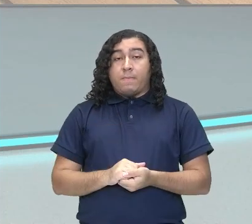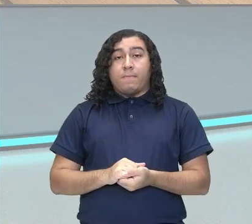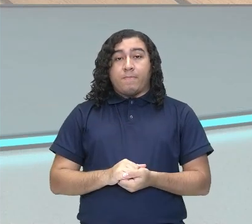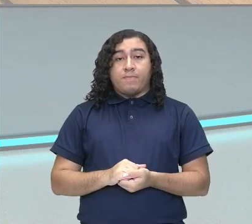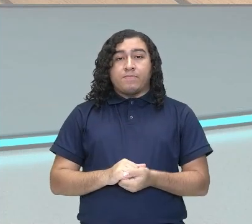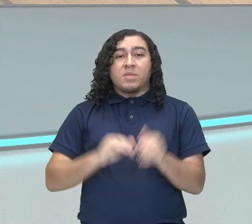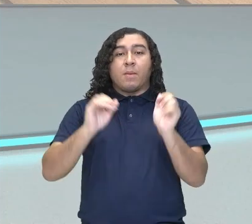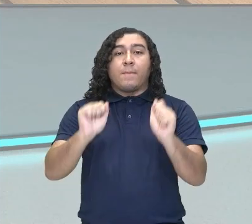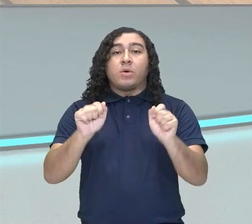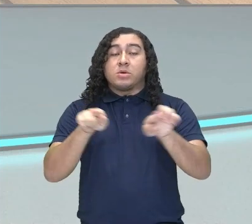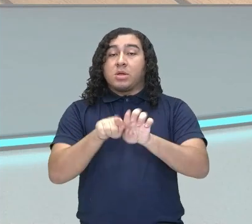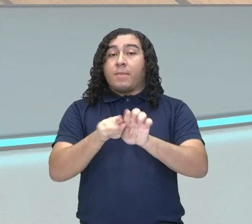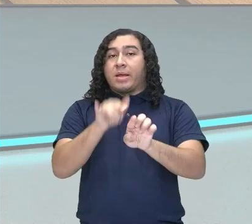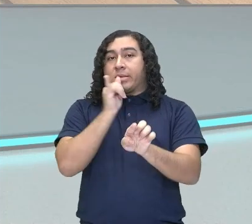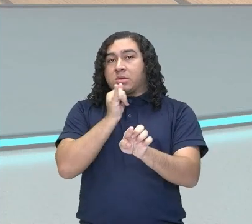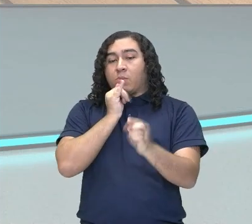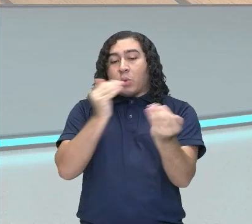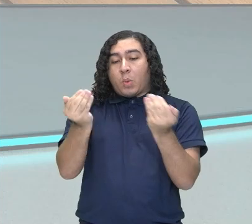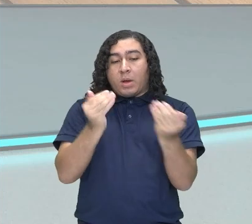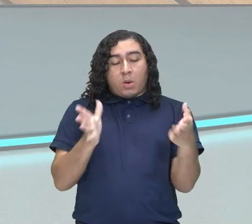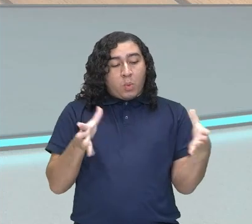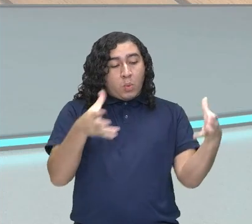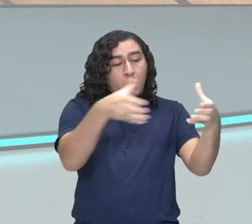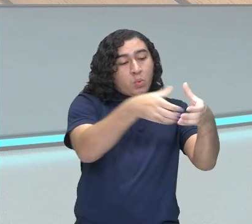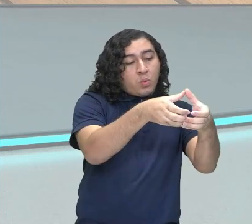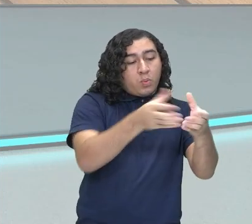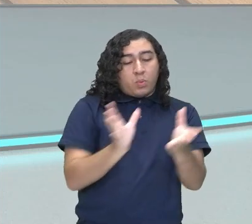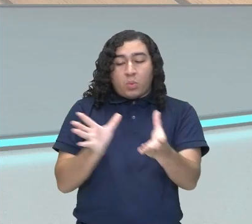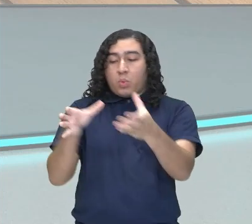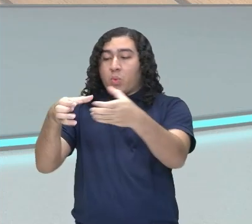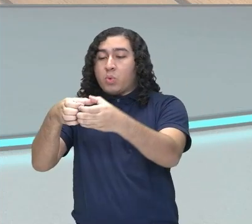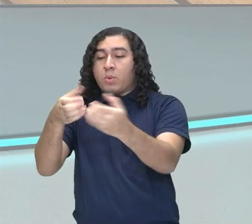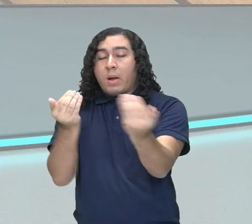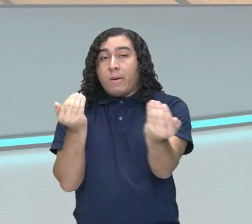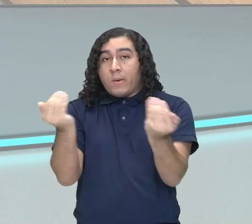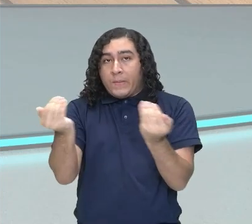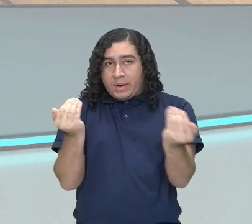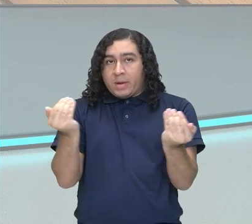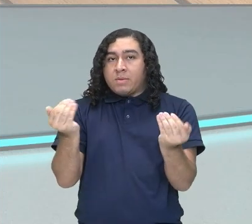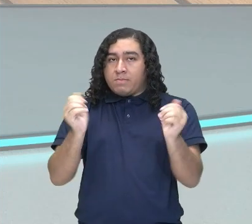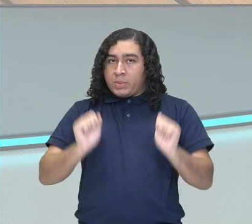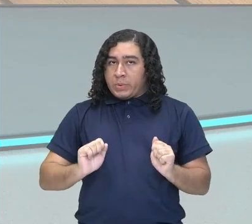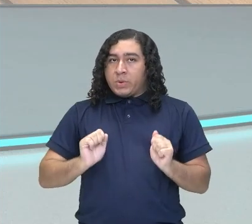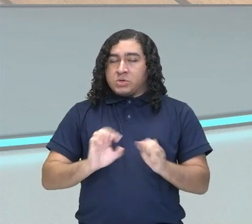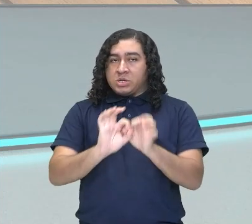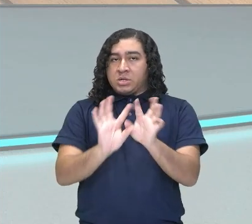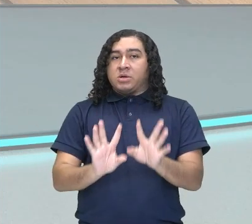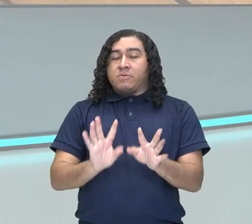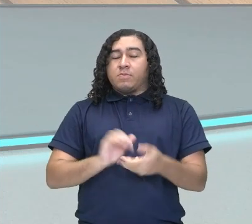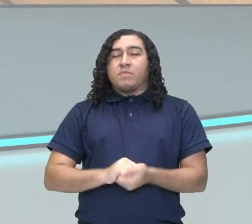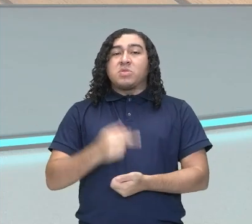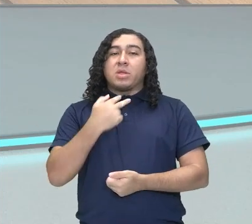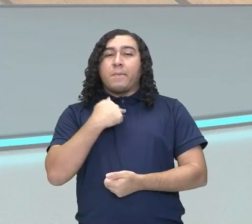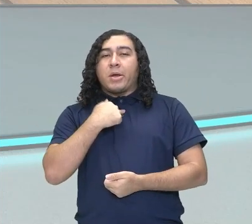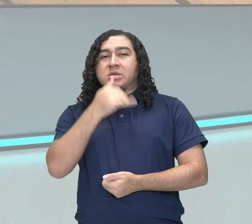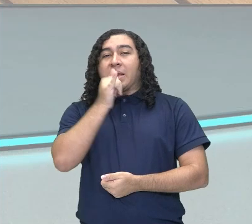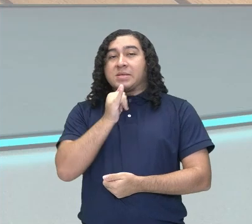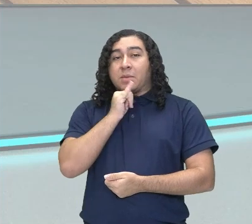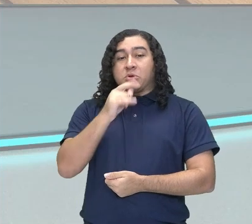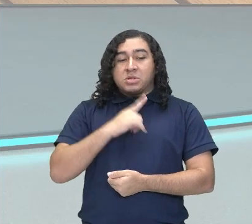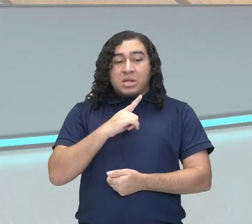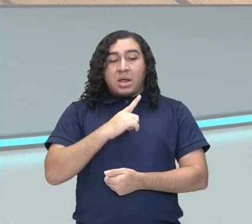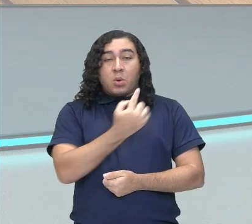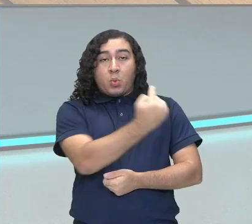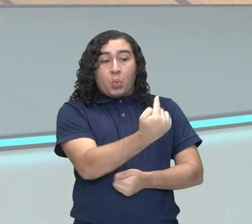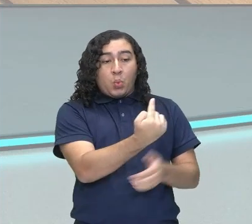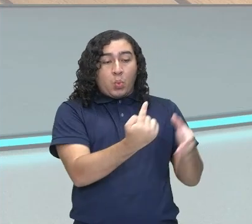posso comparar também um grupo com outro grupo, ok? Eu não vou poder comparar um de um